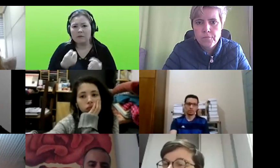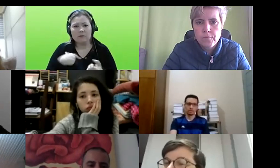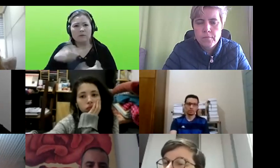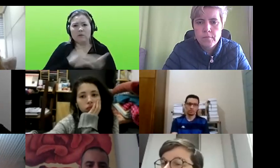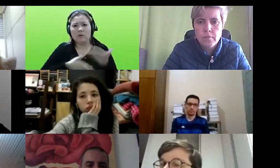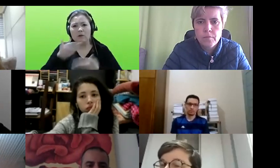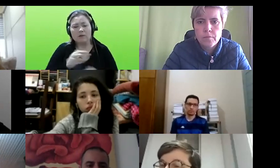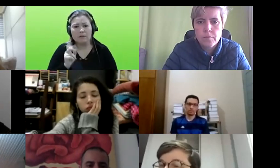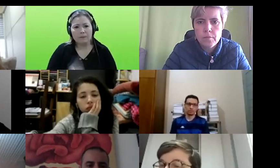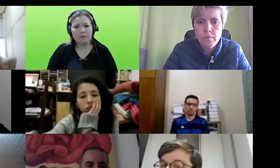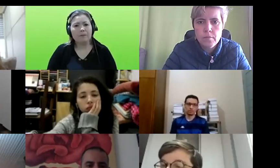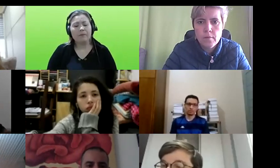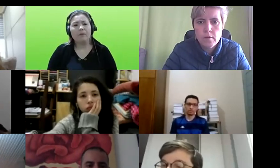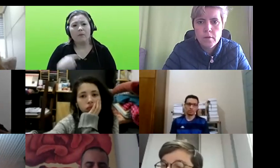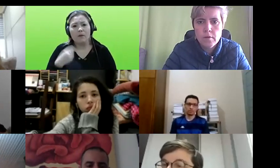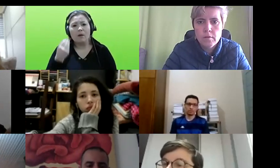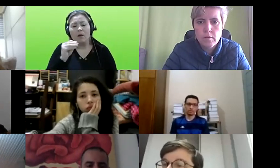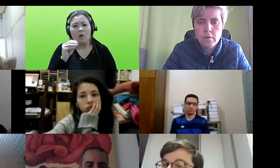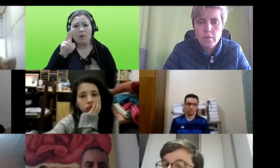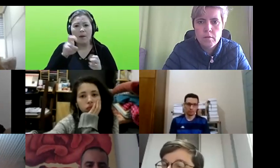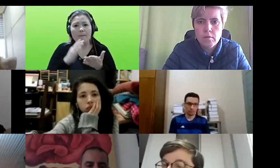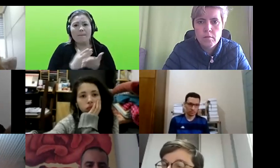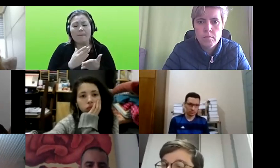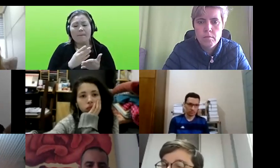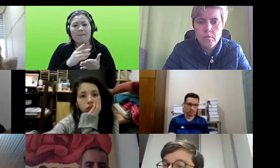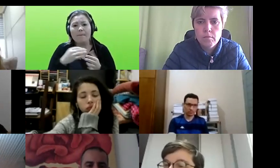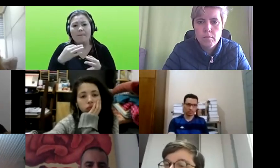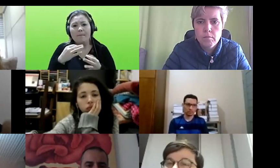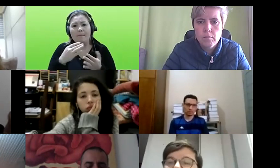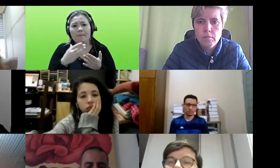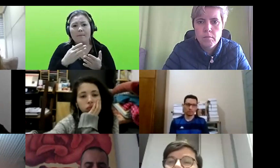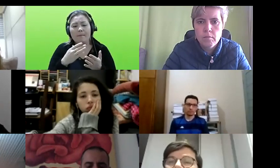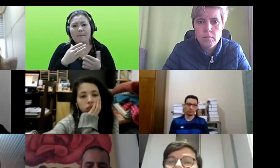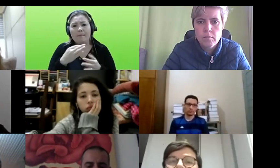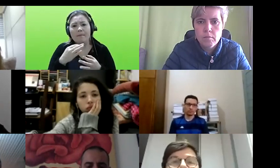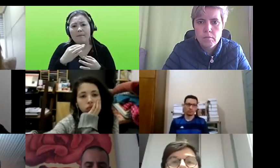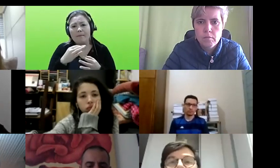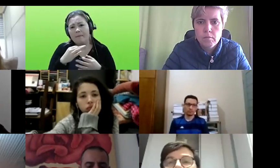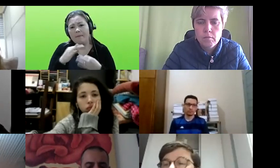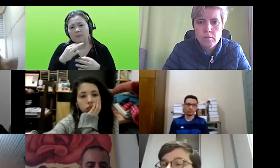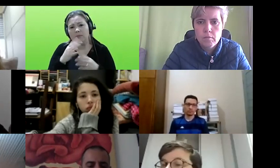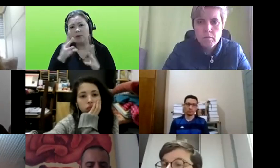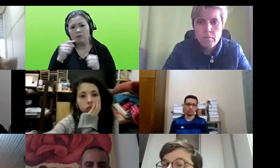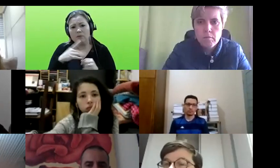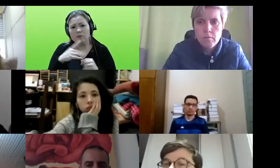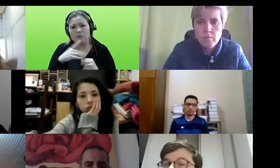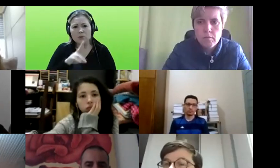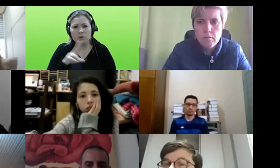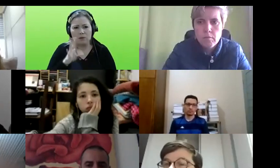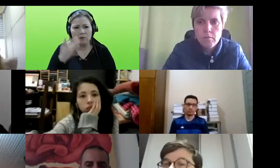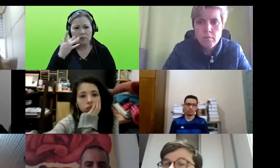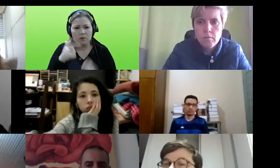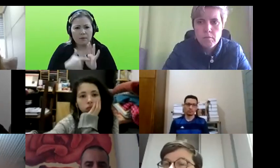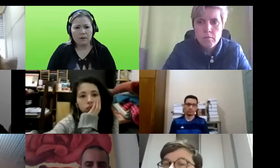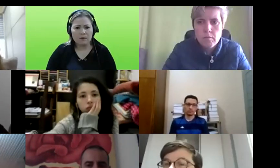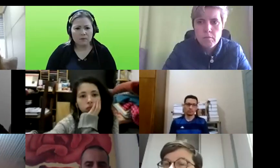Eu vou colocar aqui uma página que a maioria de vocês já tem utilizado. Não sei se está aparecendo aí